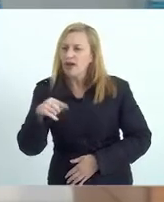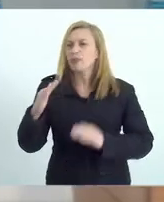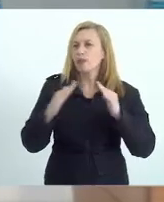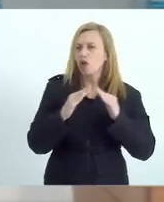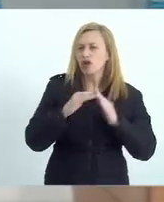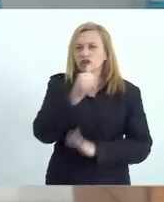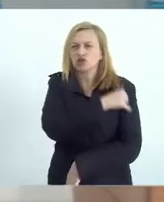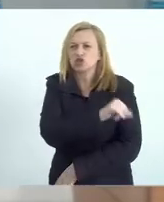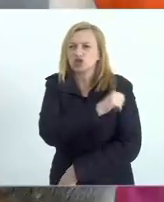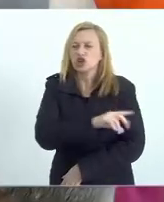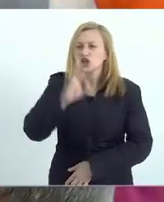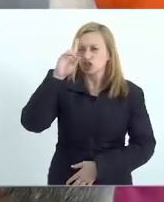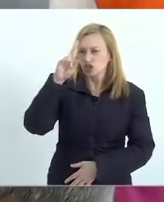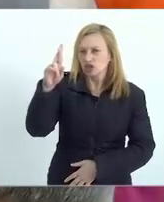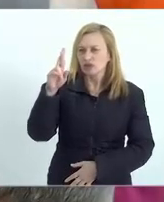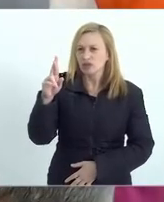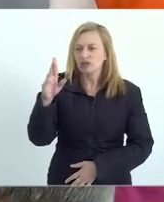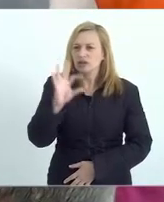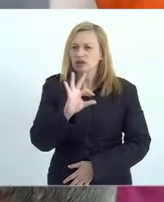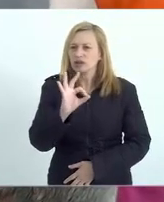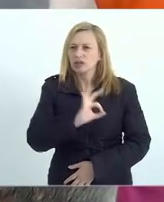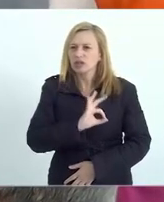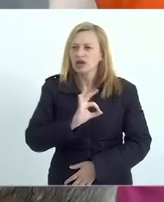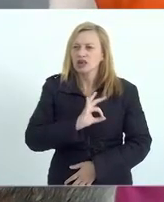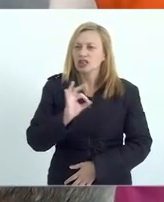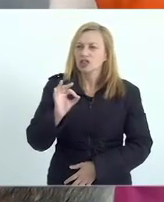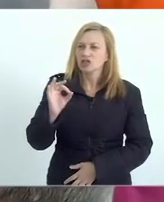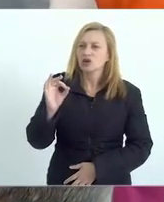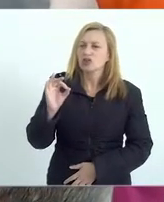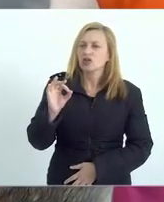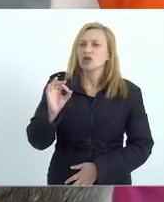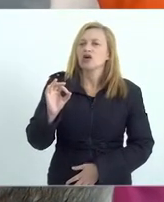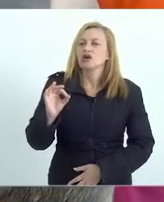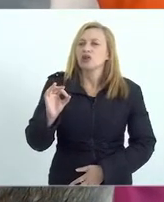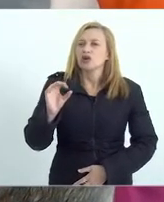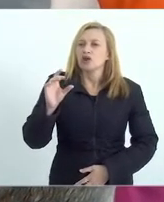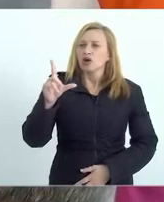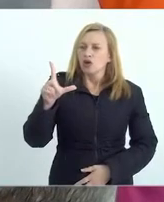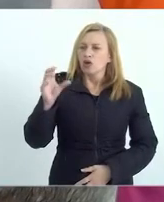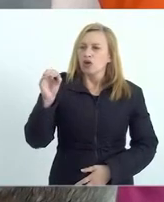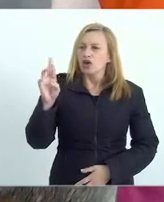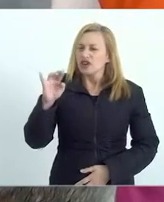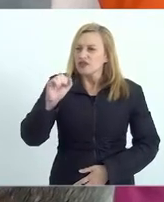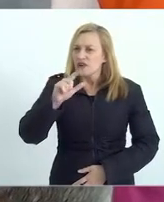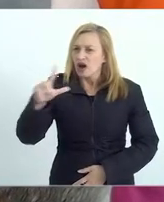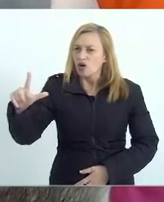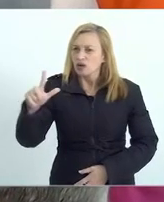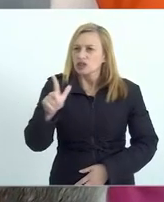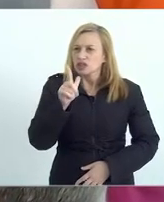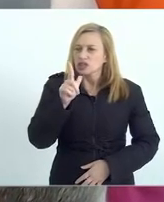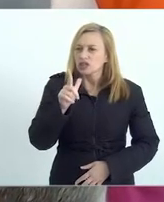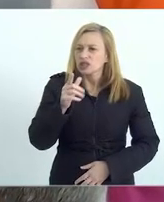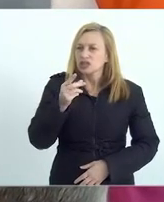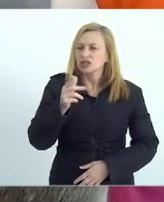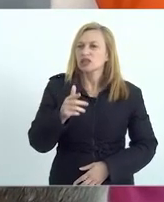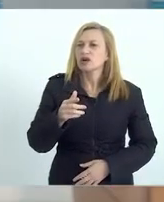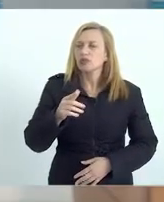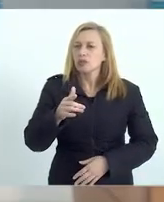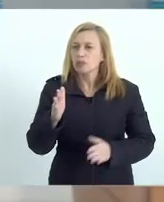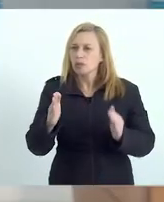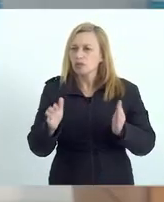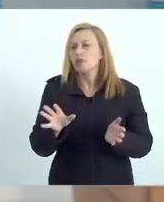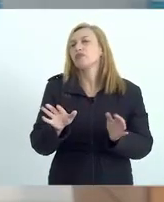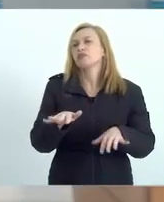da Polícia Militar o tenente-coronel Lourival quer assumir o comando agora de Três Rios morador de